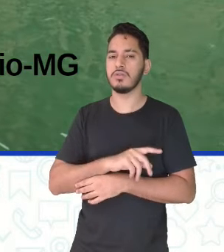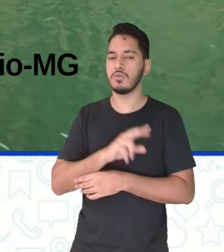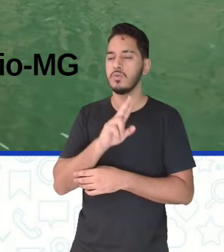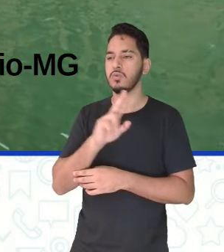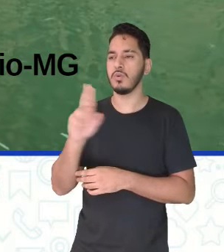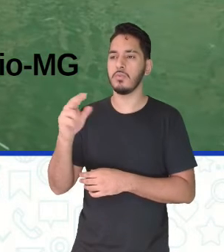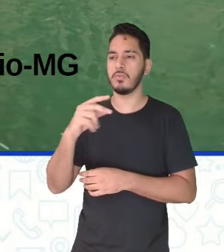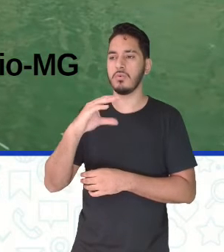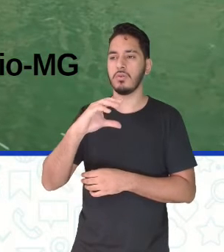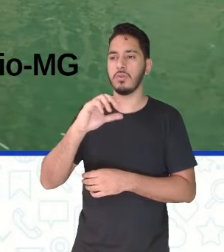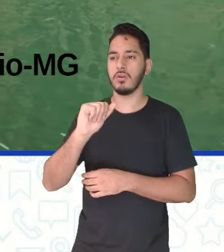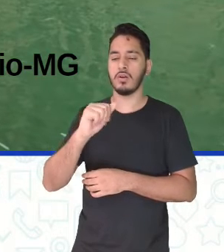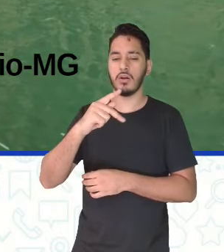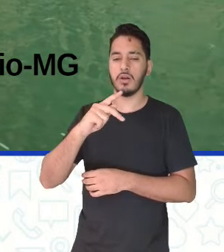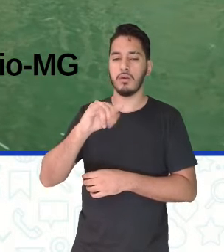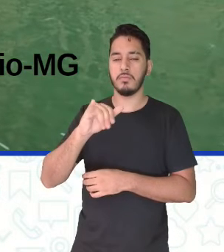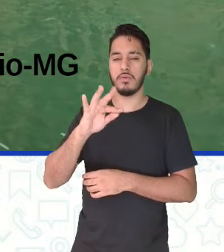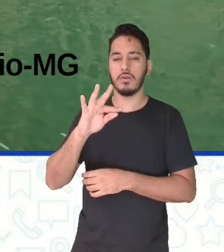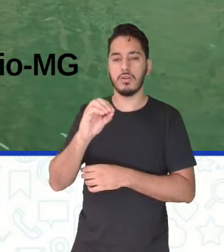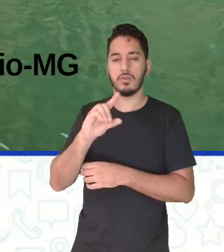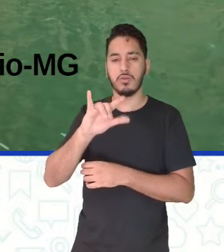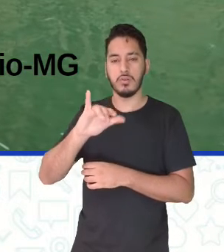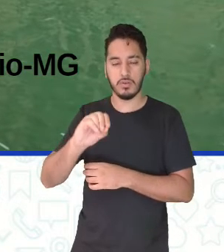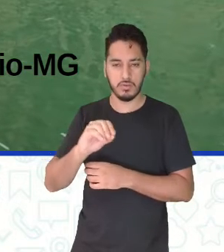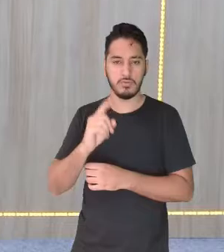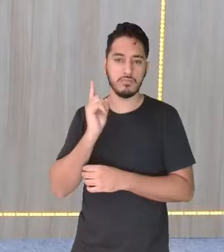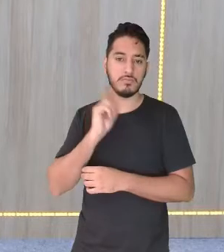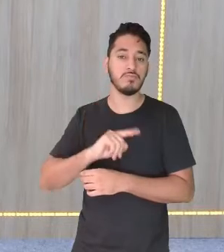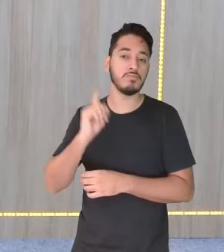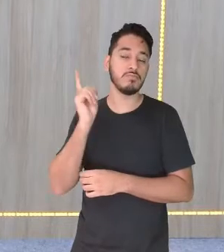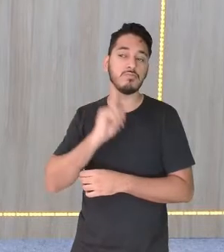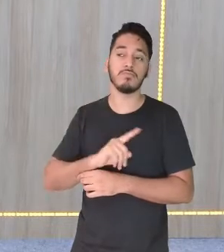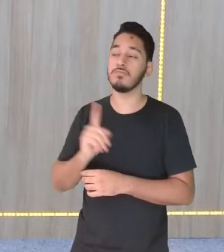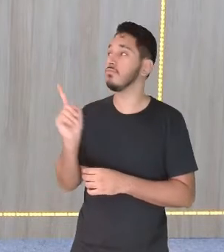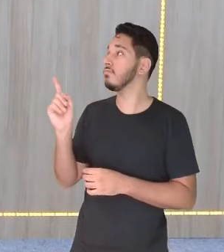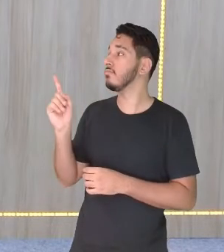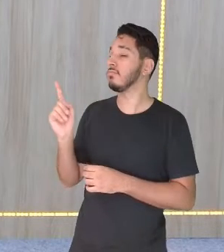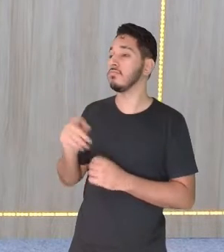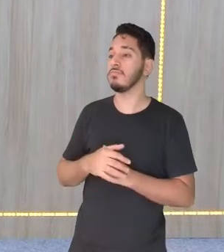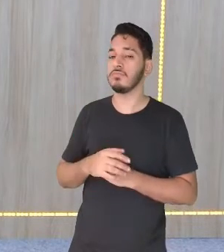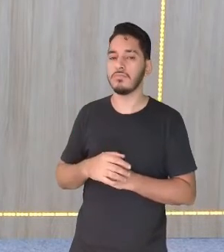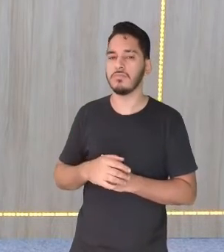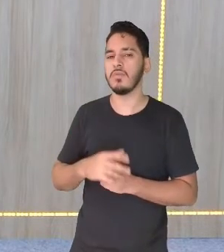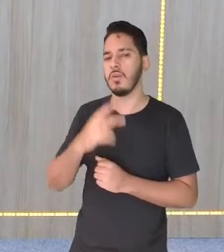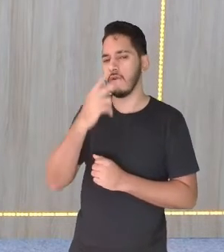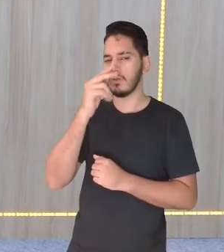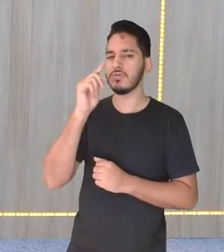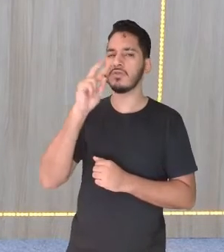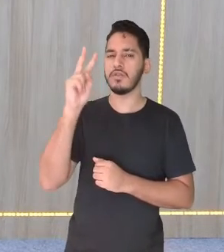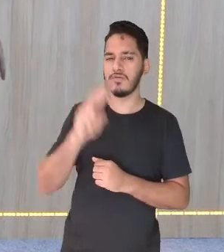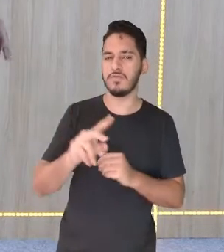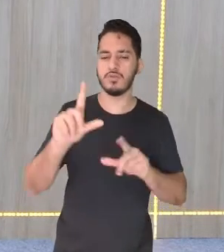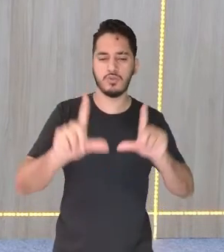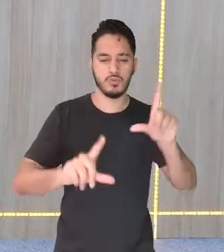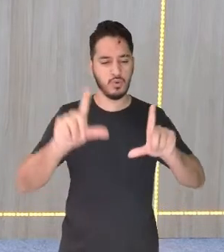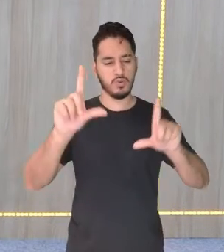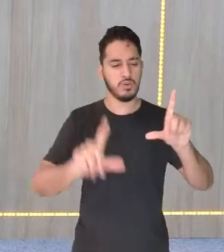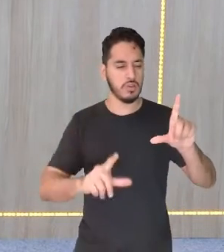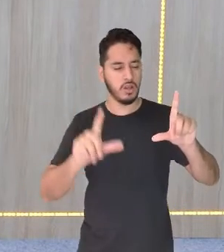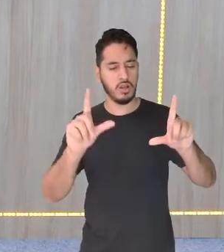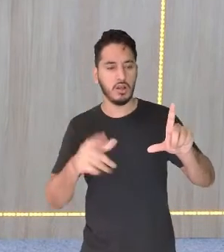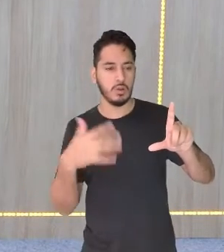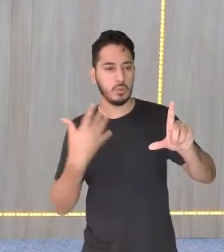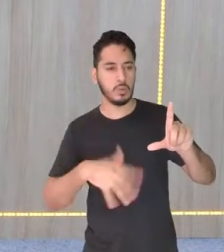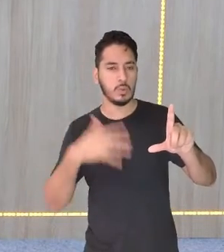cidadezinha? Capitólio, em Minas Gerais. Lá na questão dos, que eu acho que vocês viram a reportagem, passou a matéria,